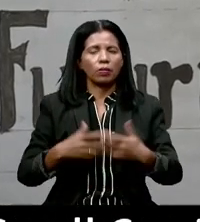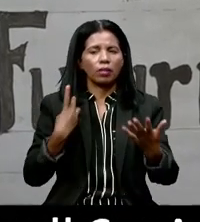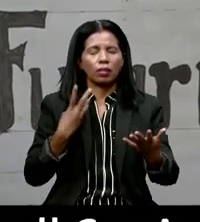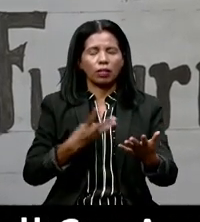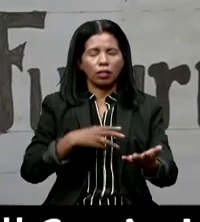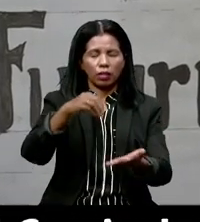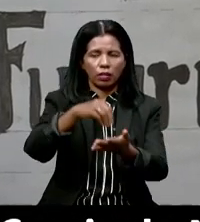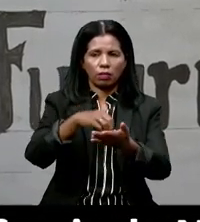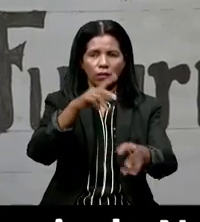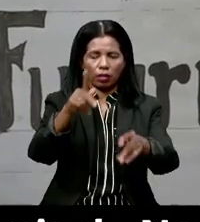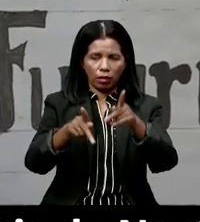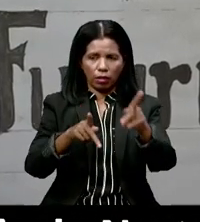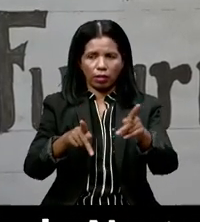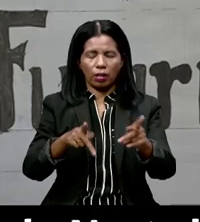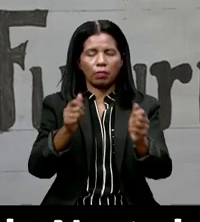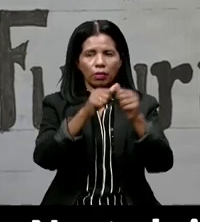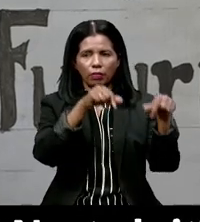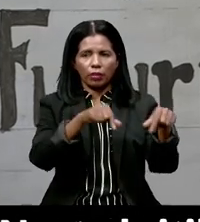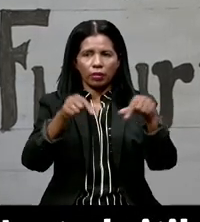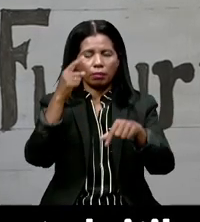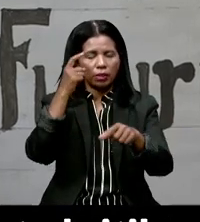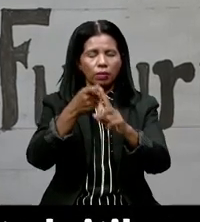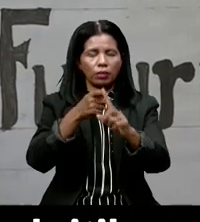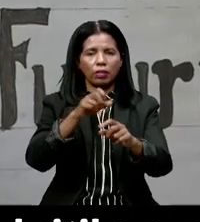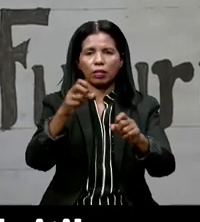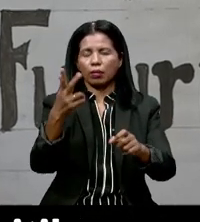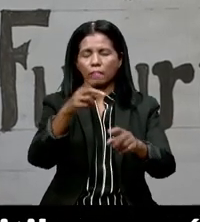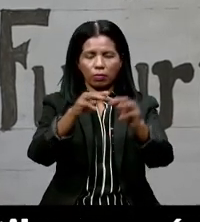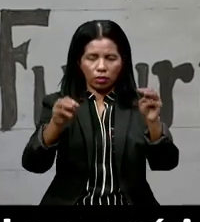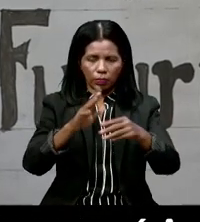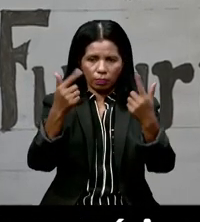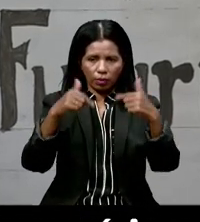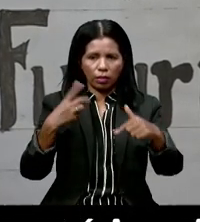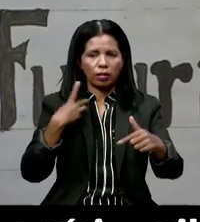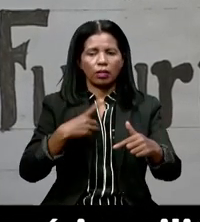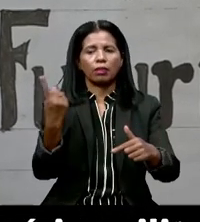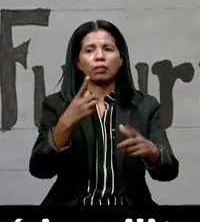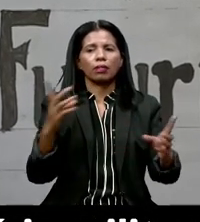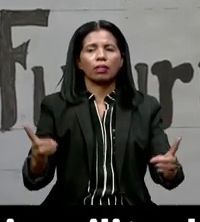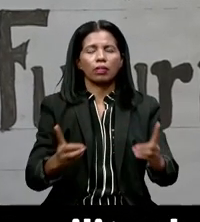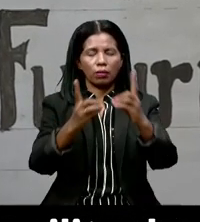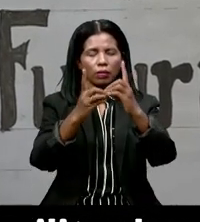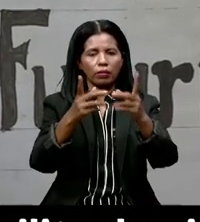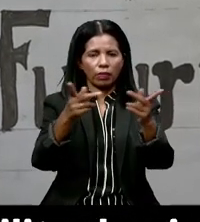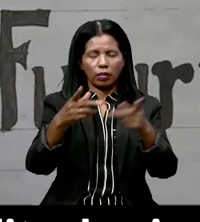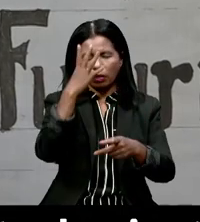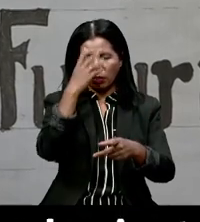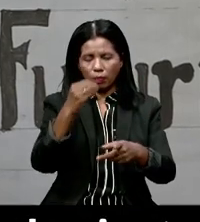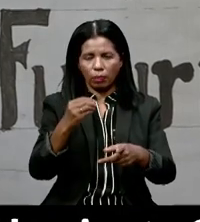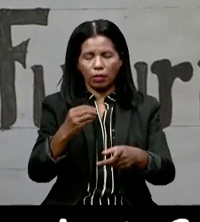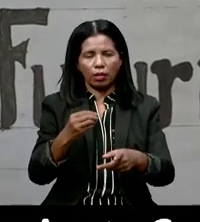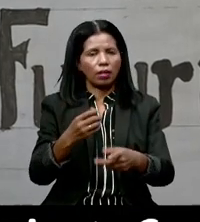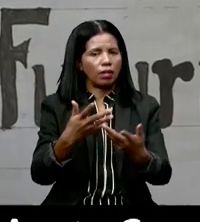acumula acumula é maior eficiência matar zero se três municípios mas então na fatin a sorri ia dormitório feito na mané a tu